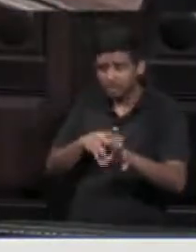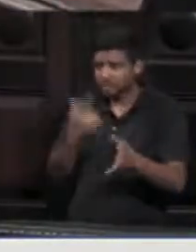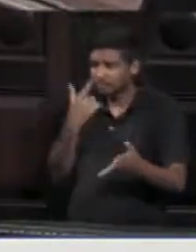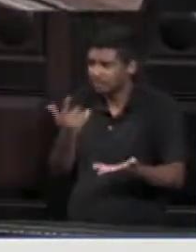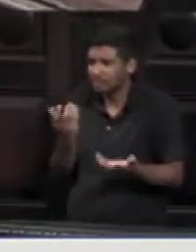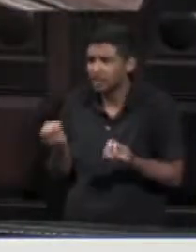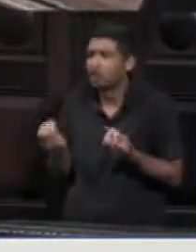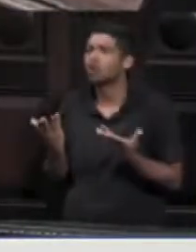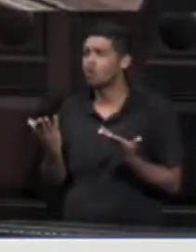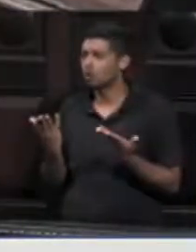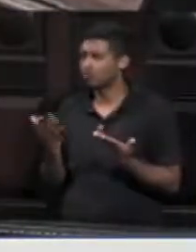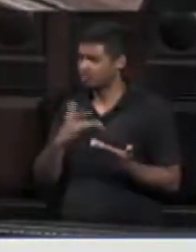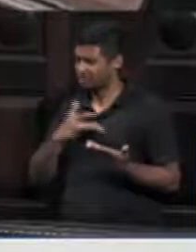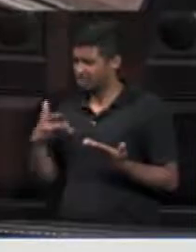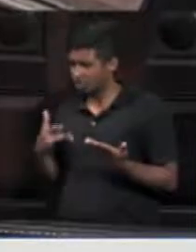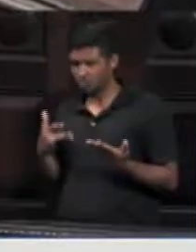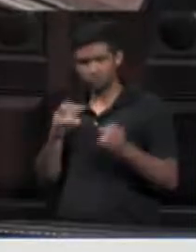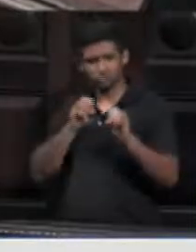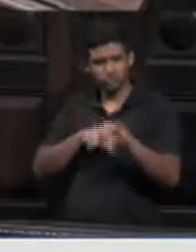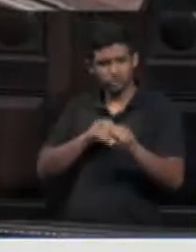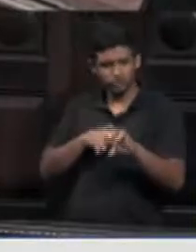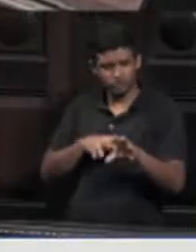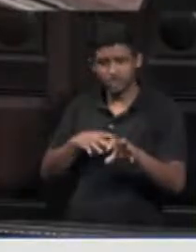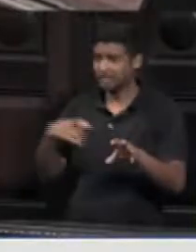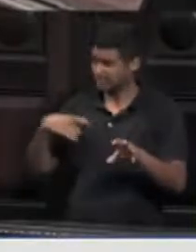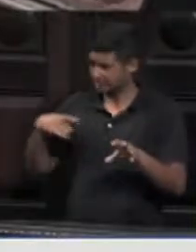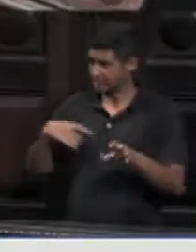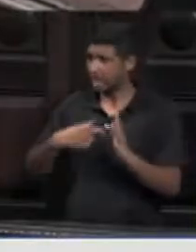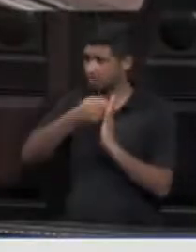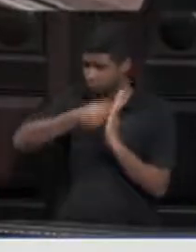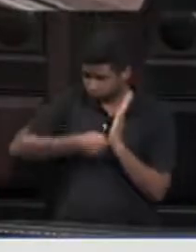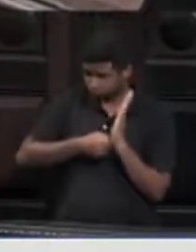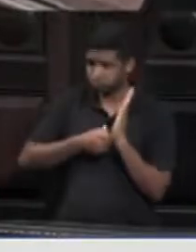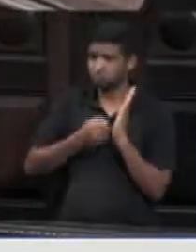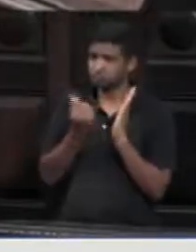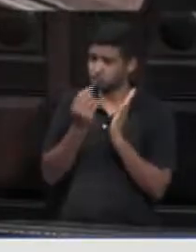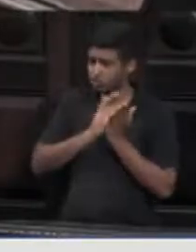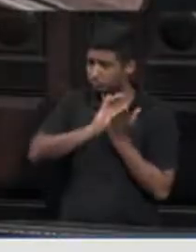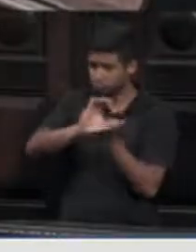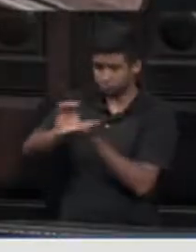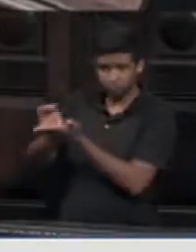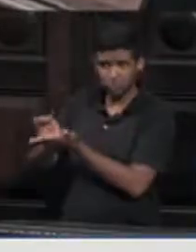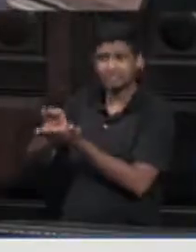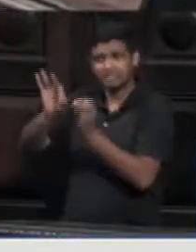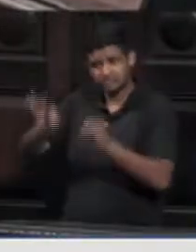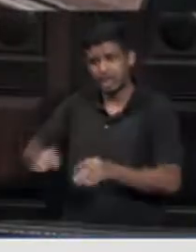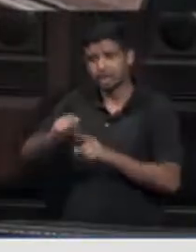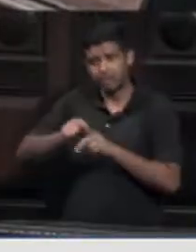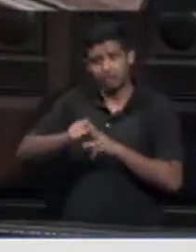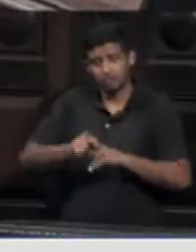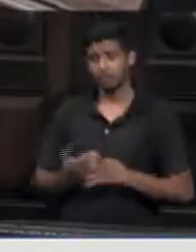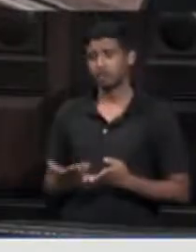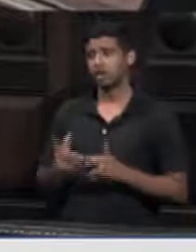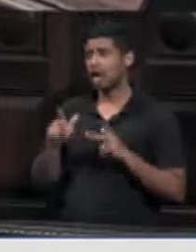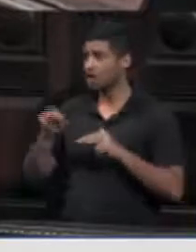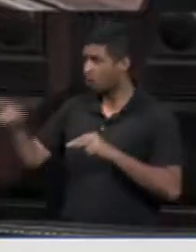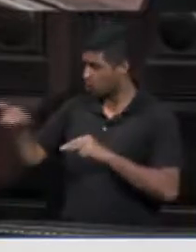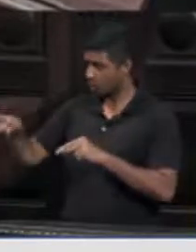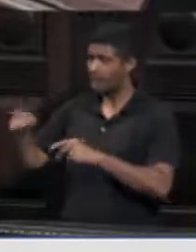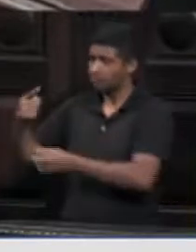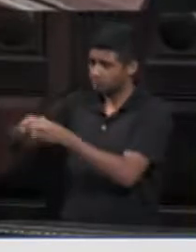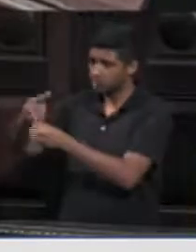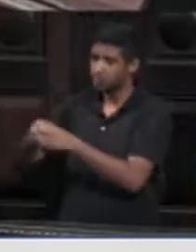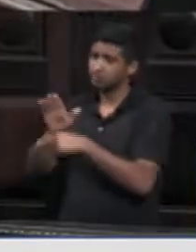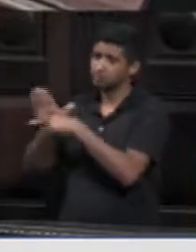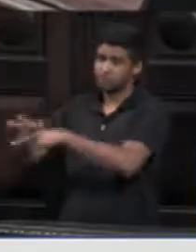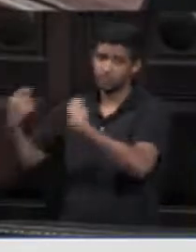vedação, que saúde e educação têm receitas constitucionais vinculadas aos municípios. 25% para a educação e 15% para a saúde.